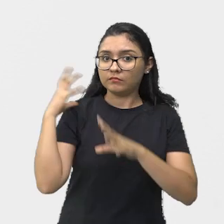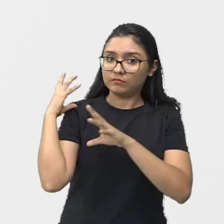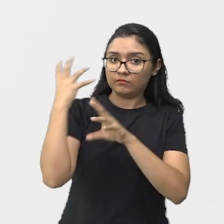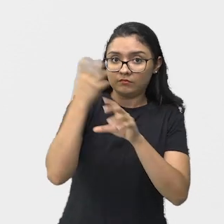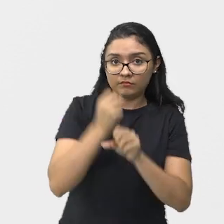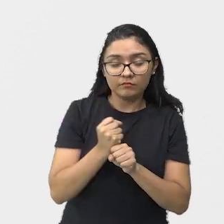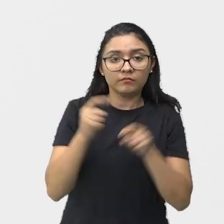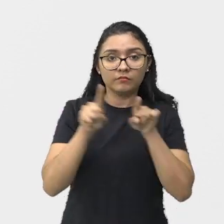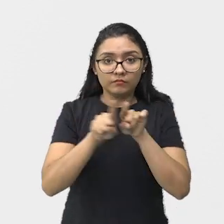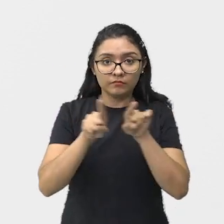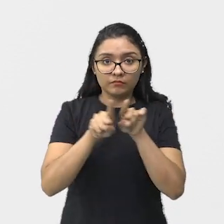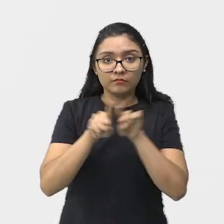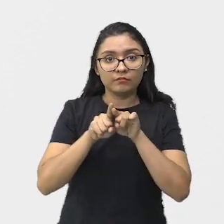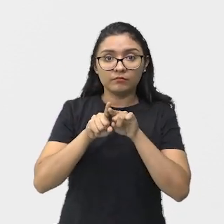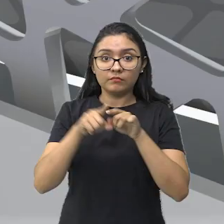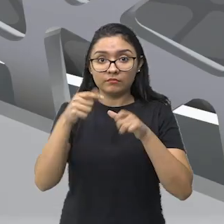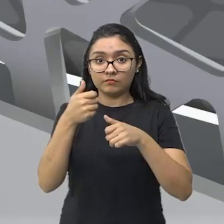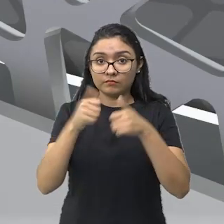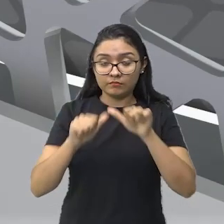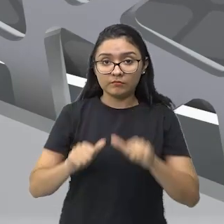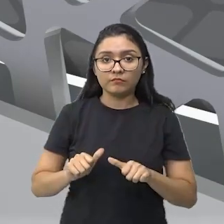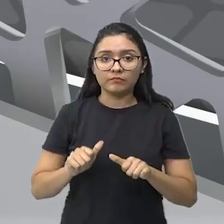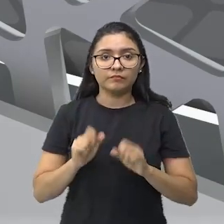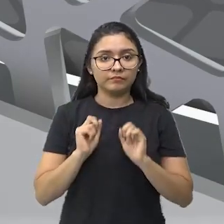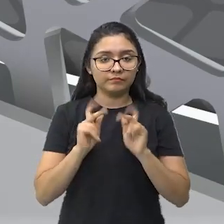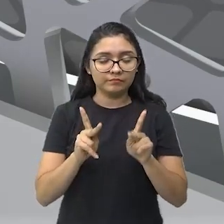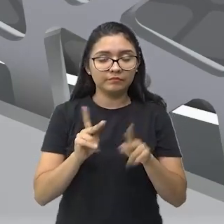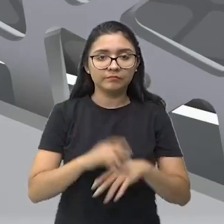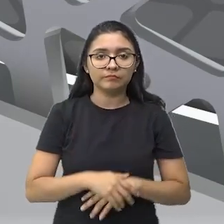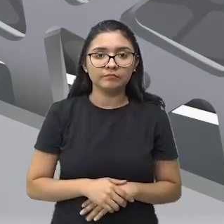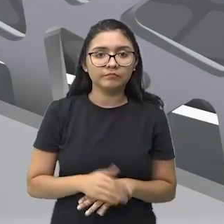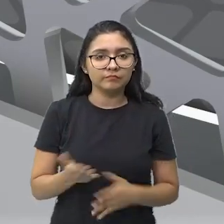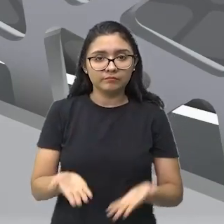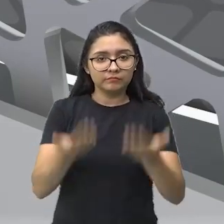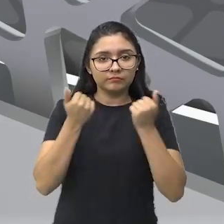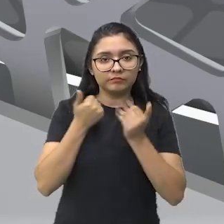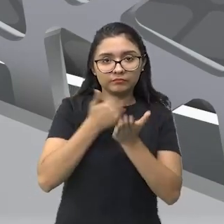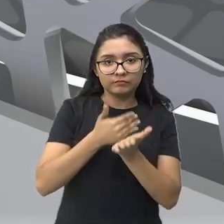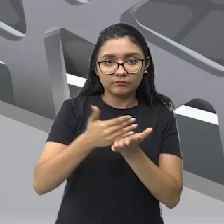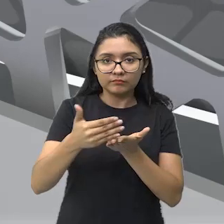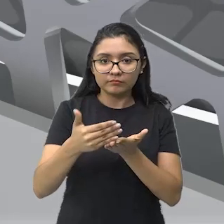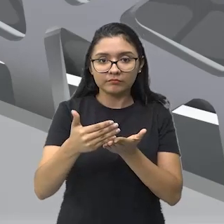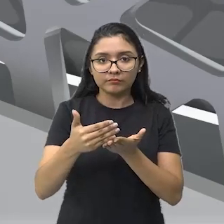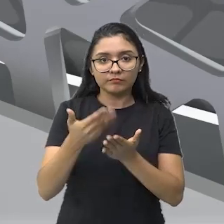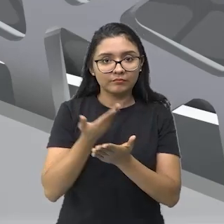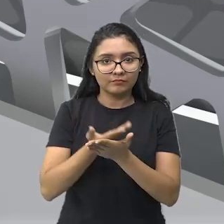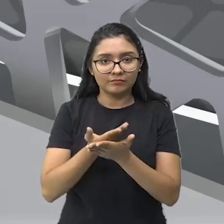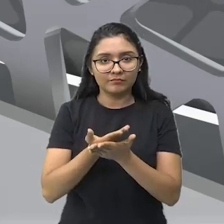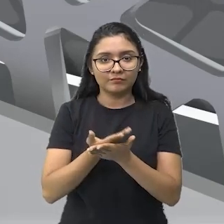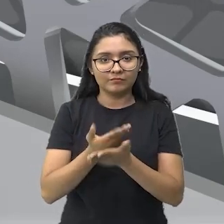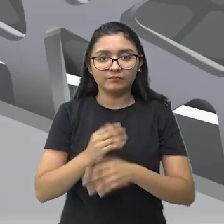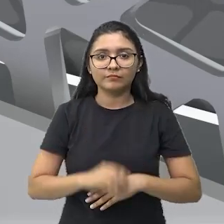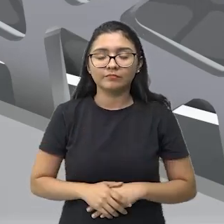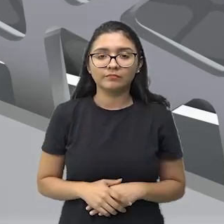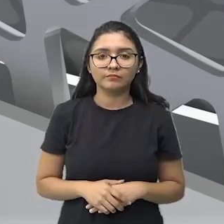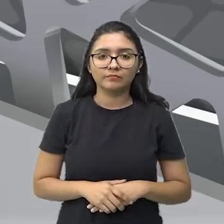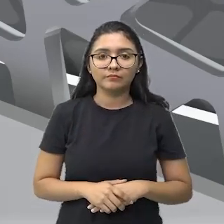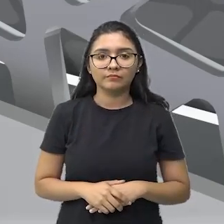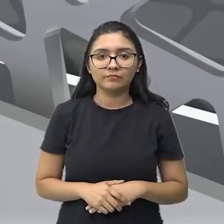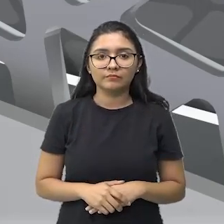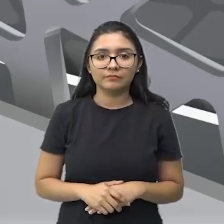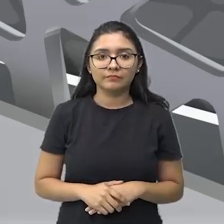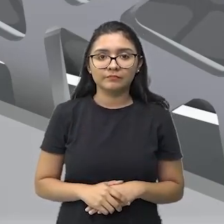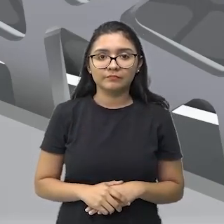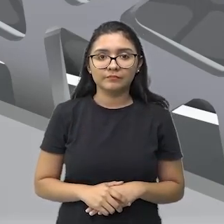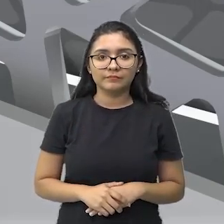revisão e avaliação, certo? Então, vamos dar início à nossa aula de hoje.